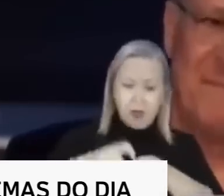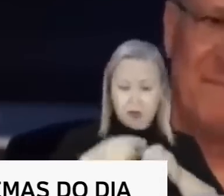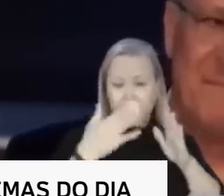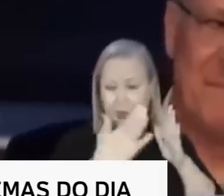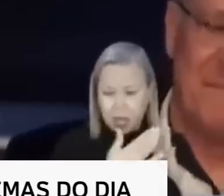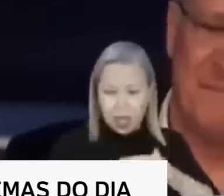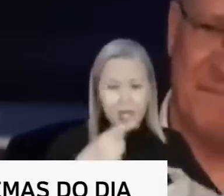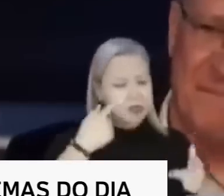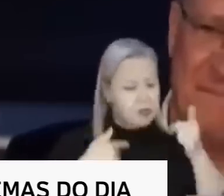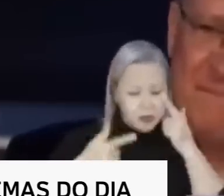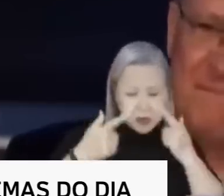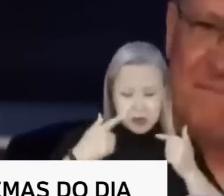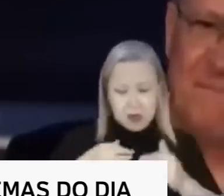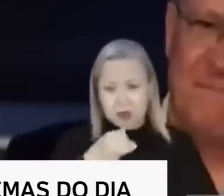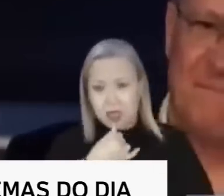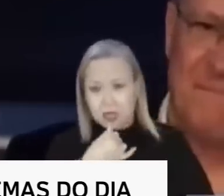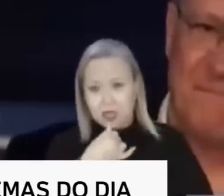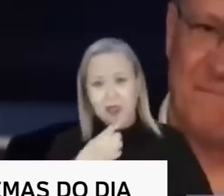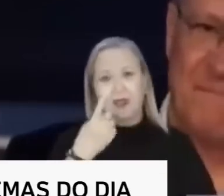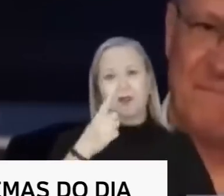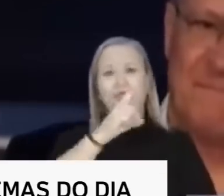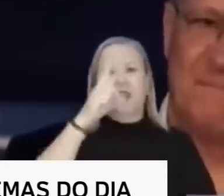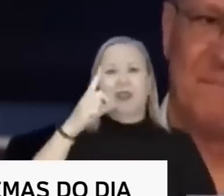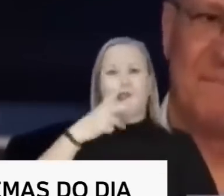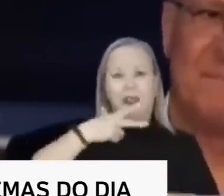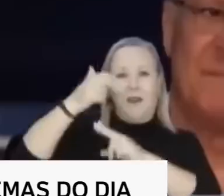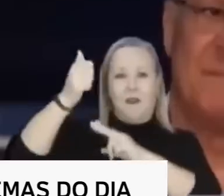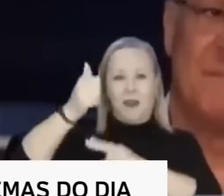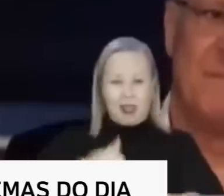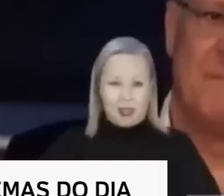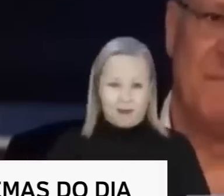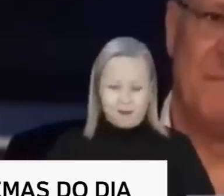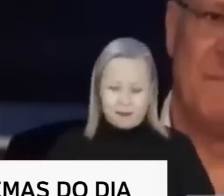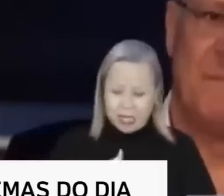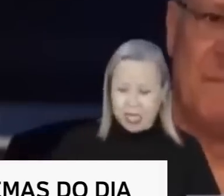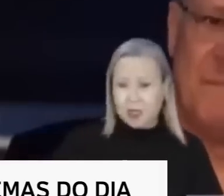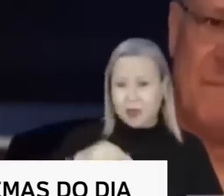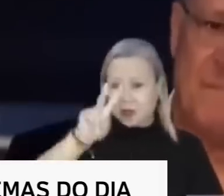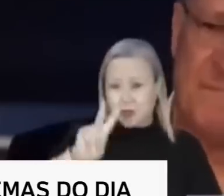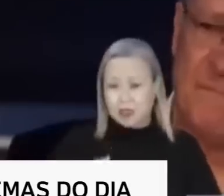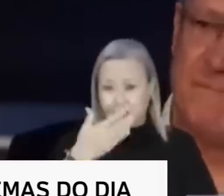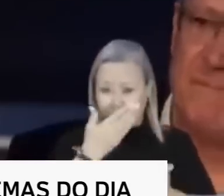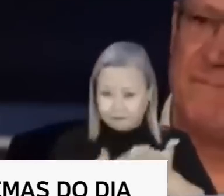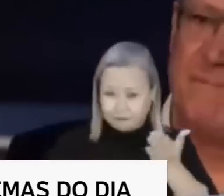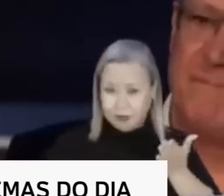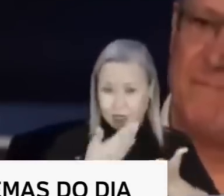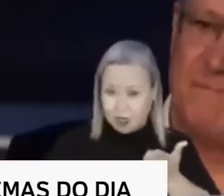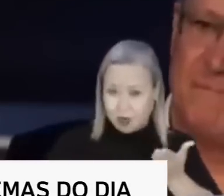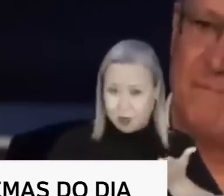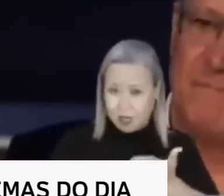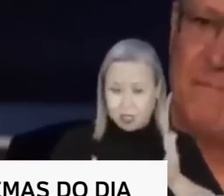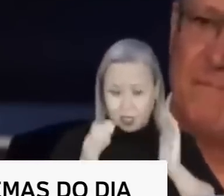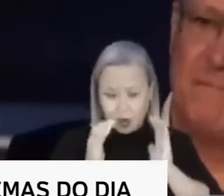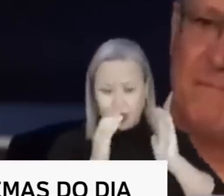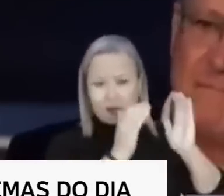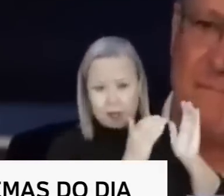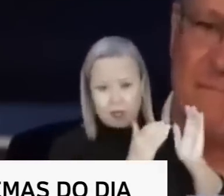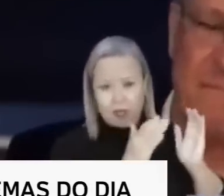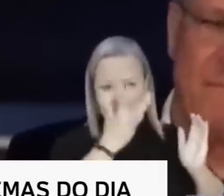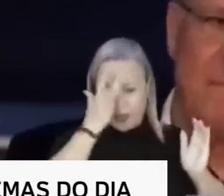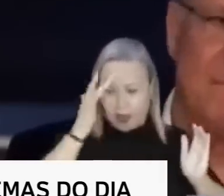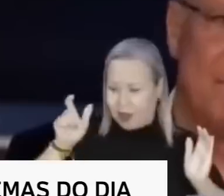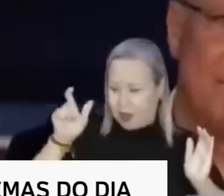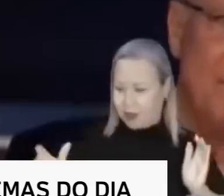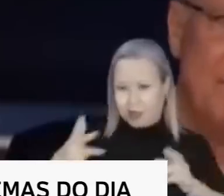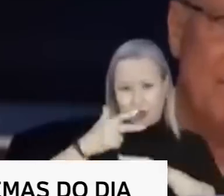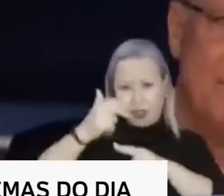chorei e um dia eu ganhei. E todas as vezes que eu perdi, eu respeitei quem tinha ganho. E